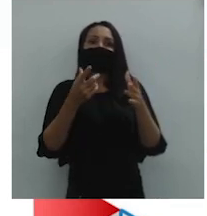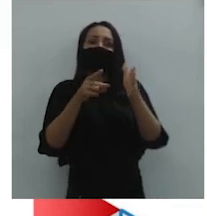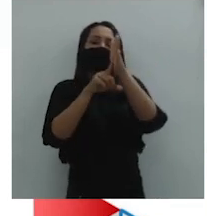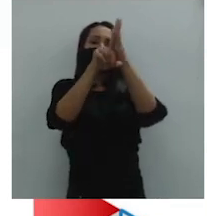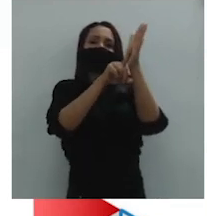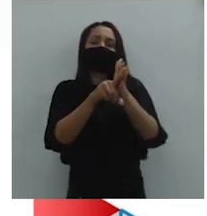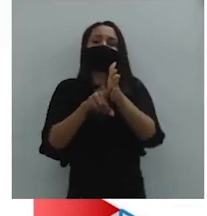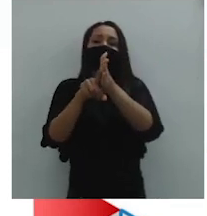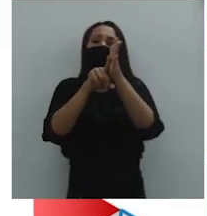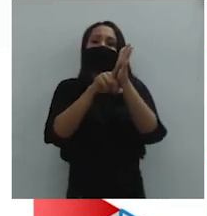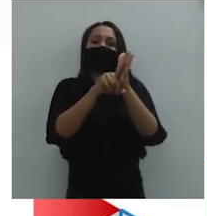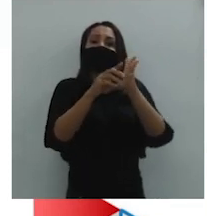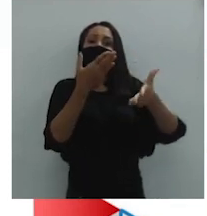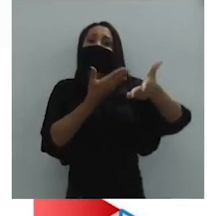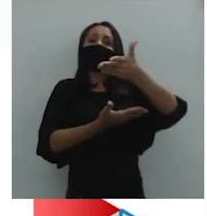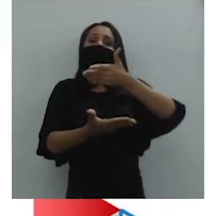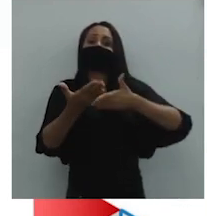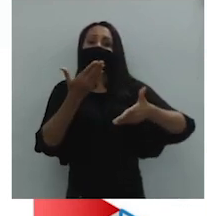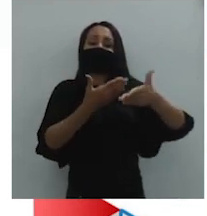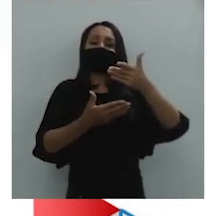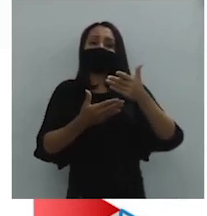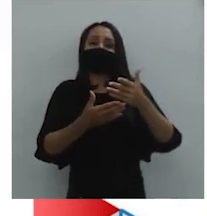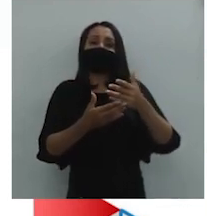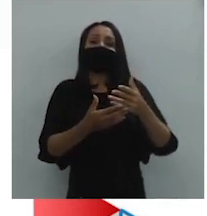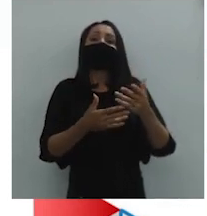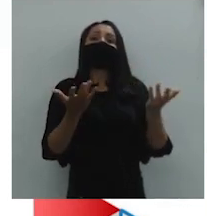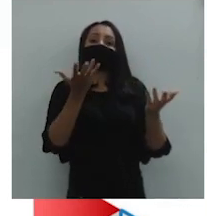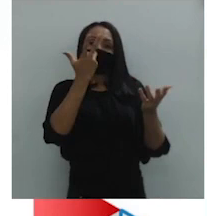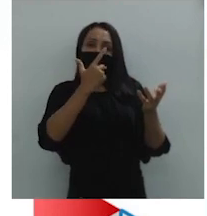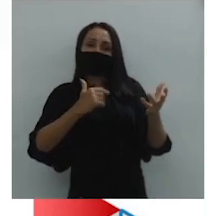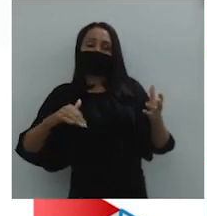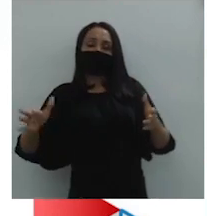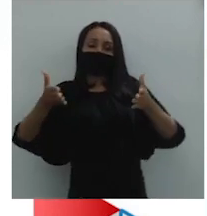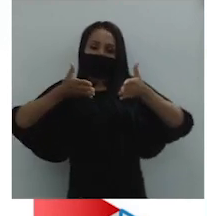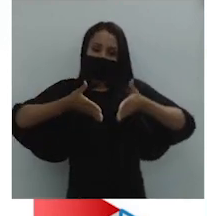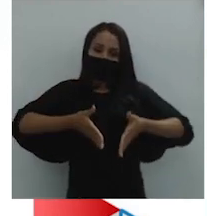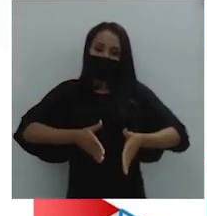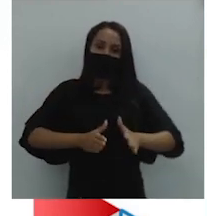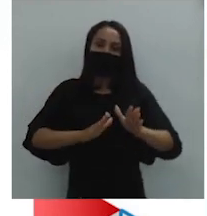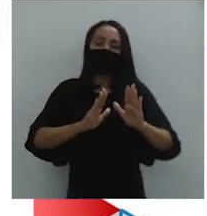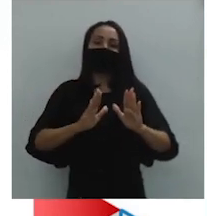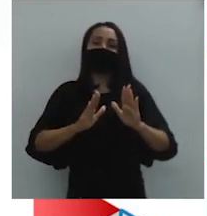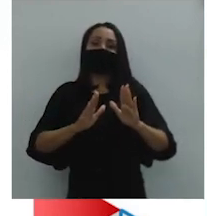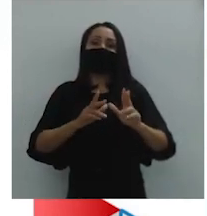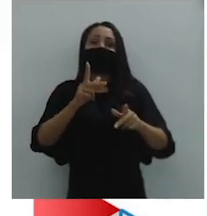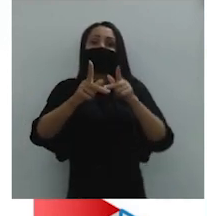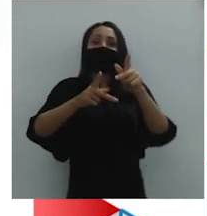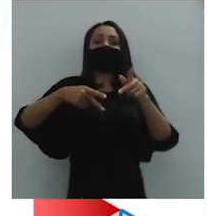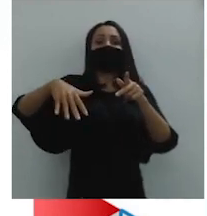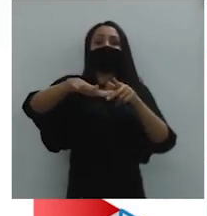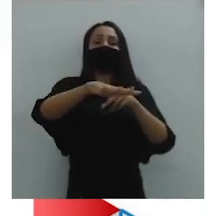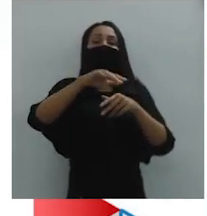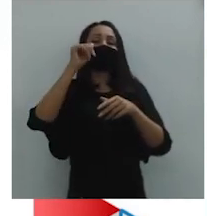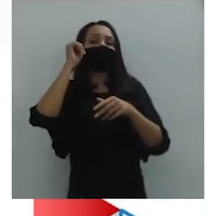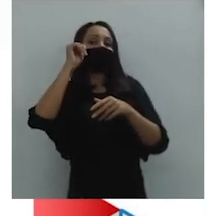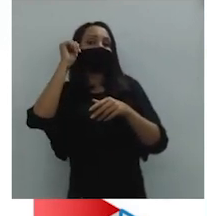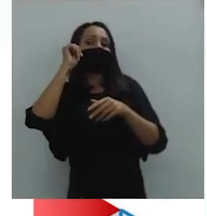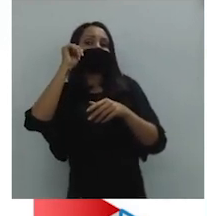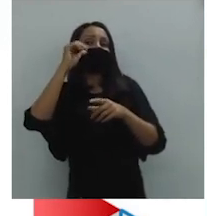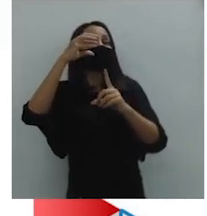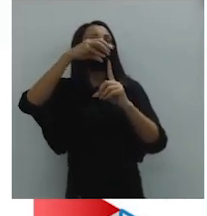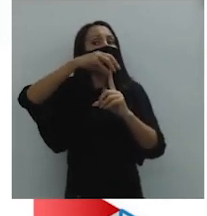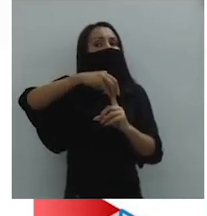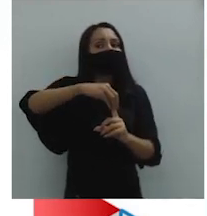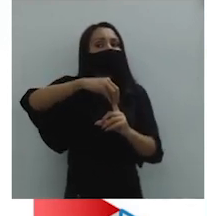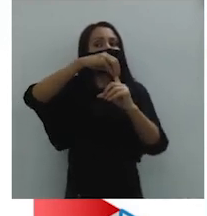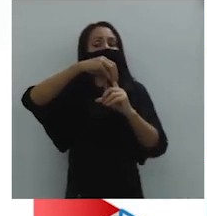que relaciona a ocorrência de crianças nascidas, vividas, com a população feminina, principalmente na